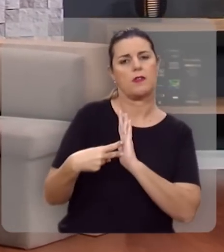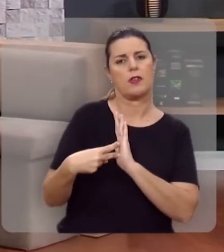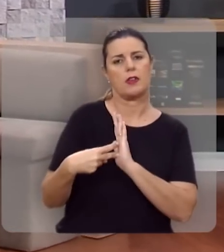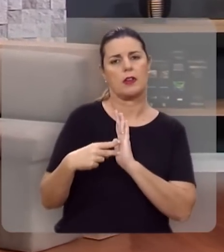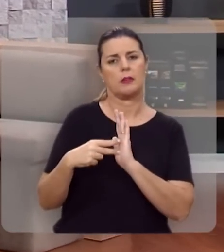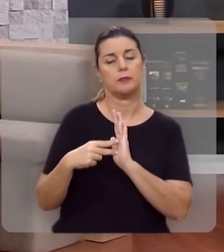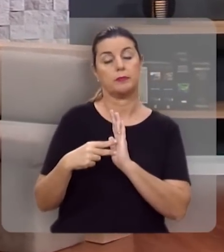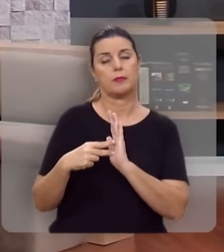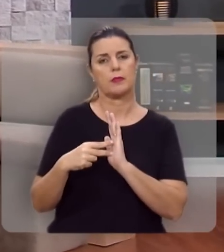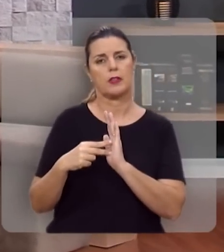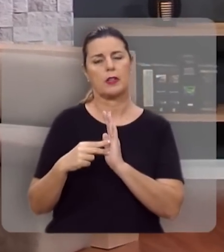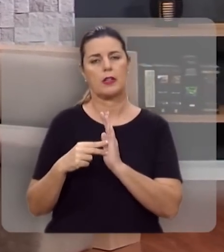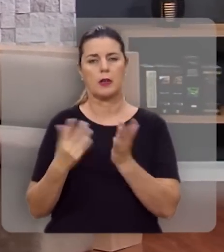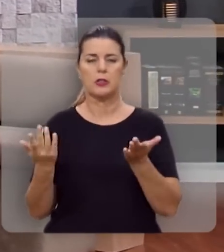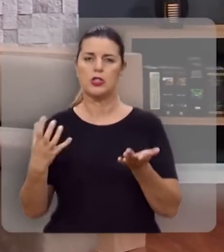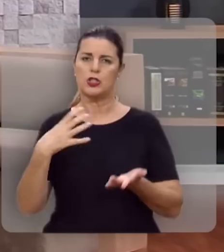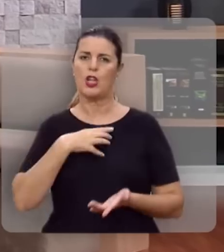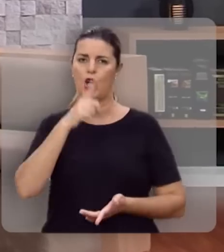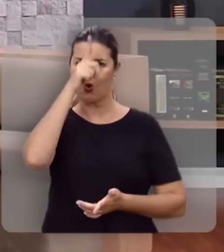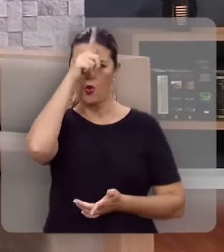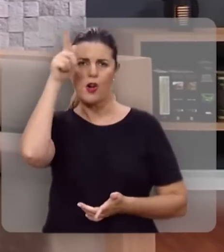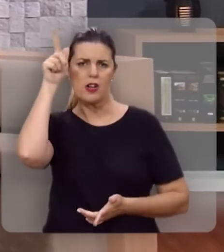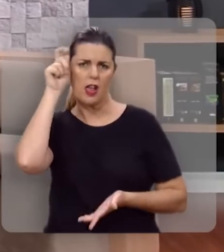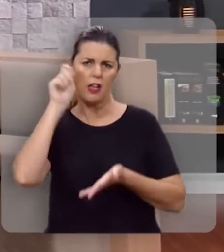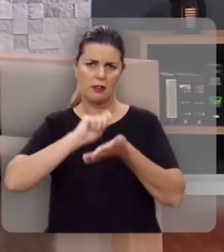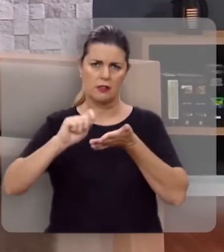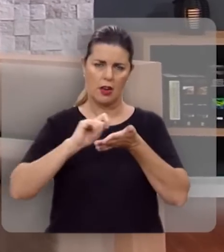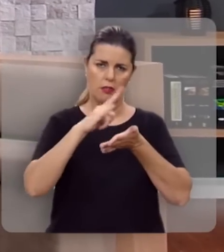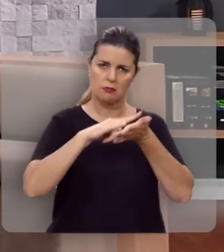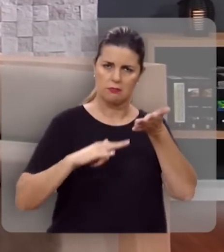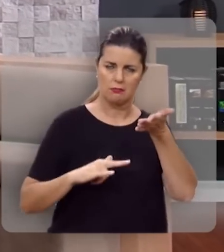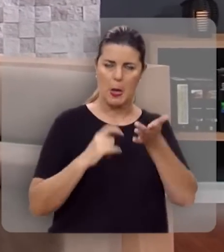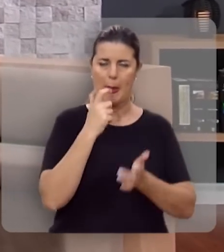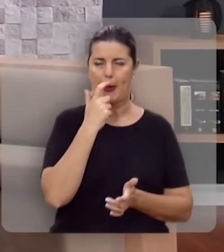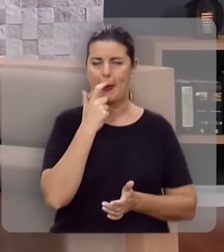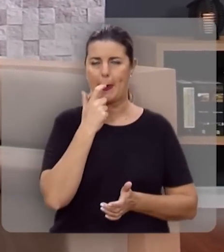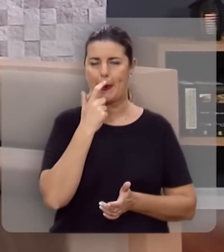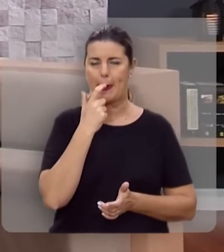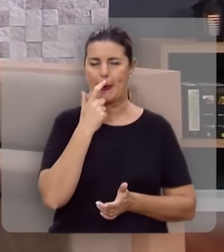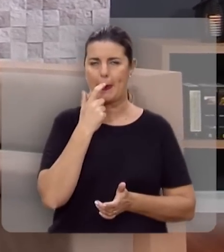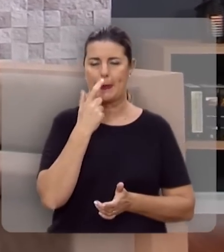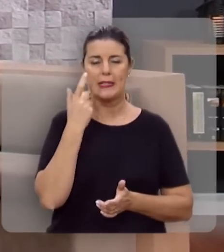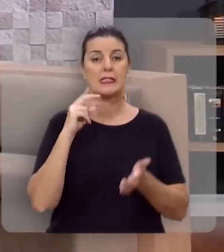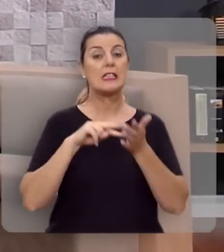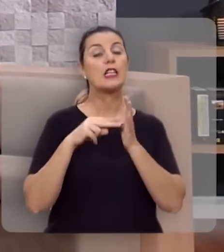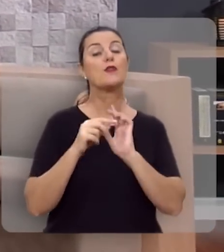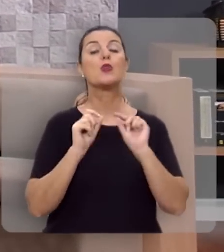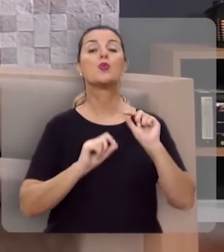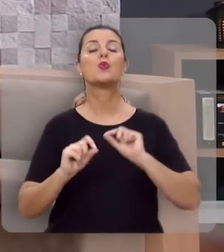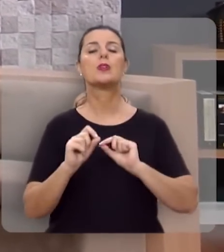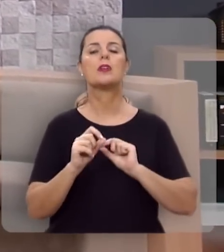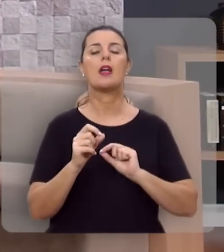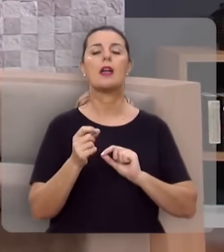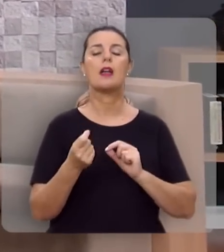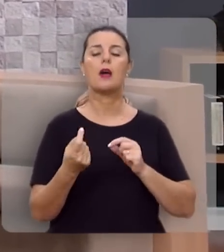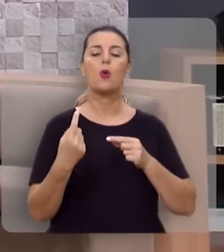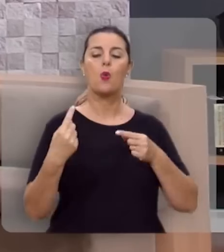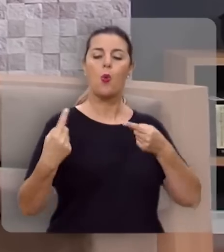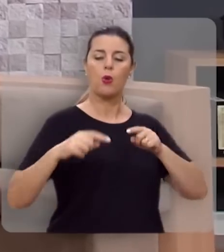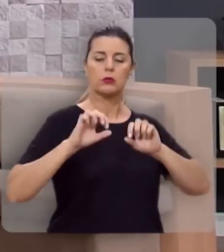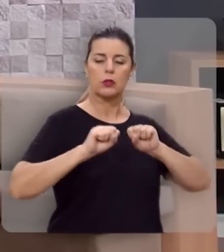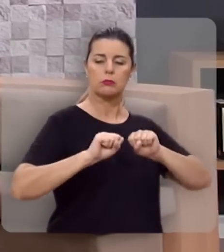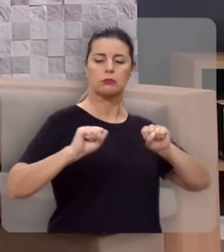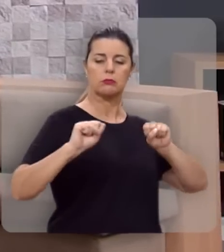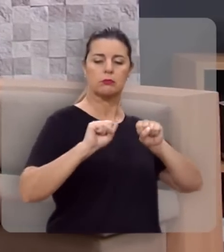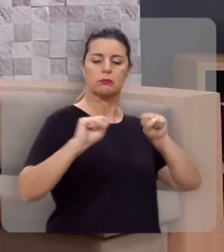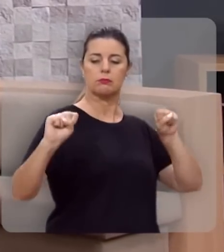Bom, ansiedade significa, na língua grega, foi escrito esse texto, é puxar em direção